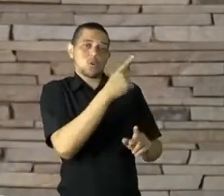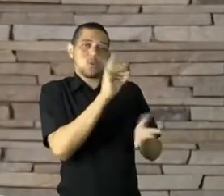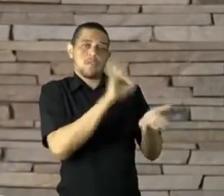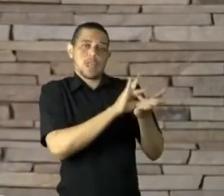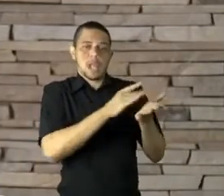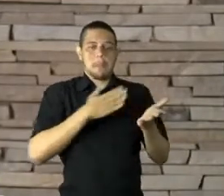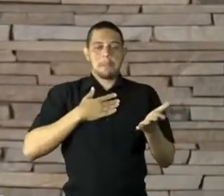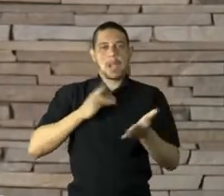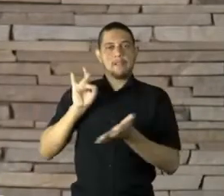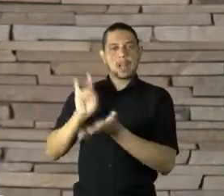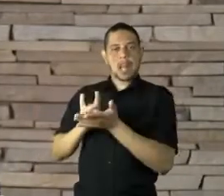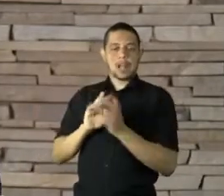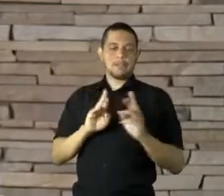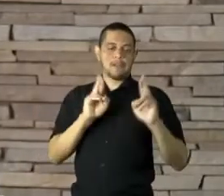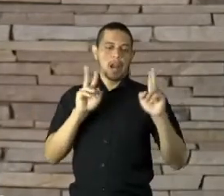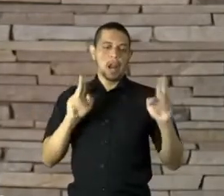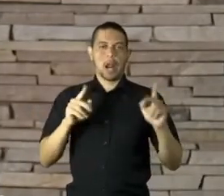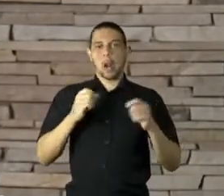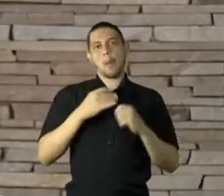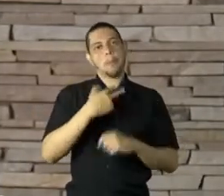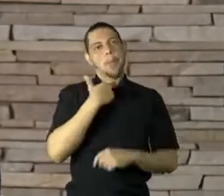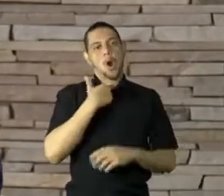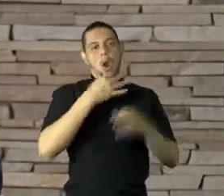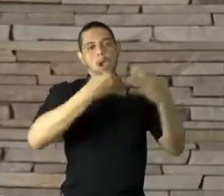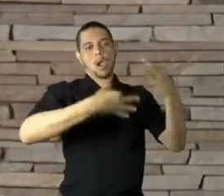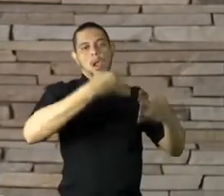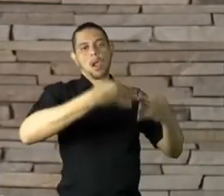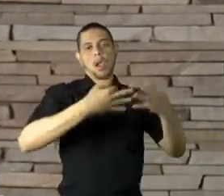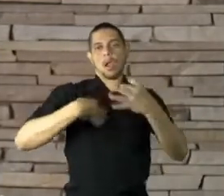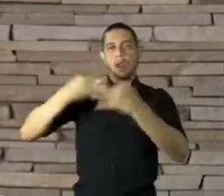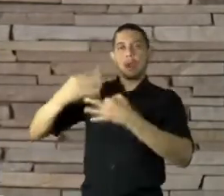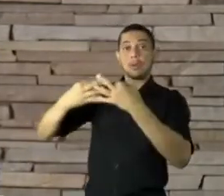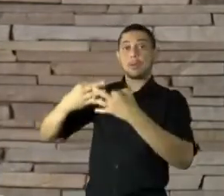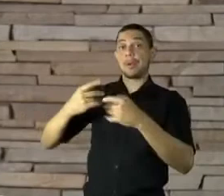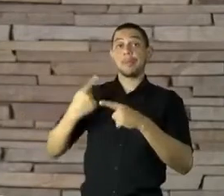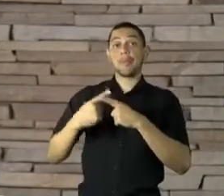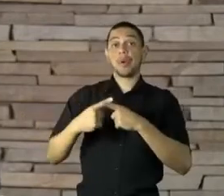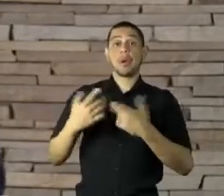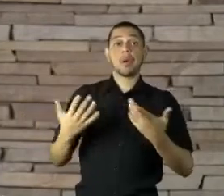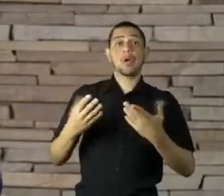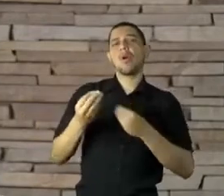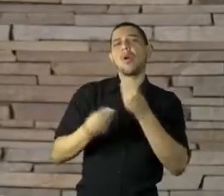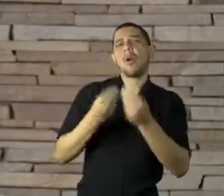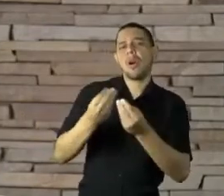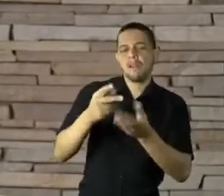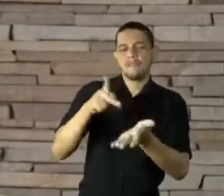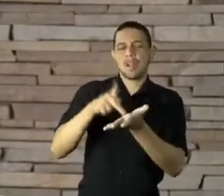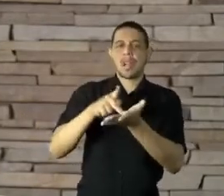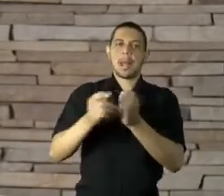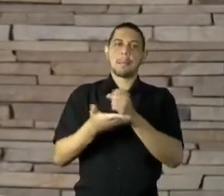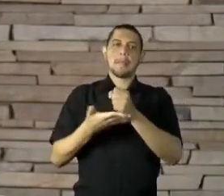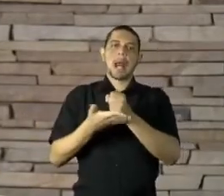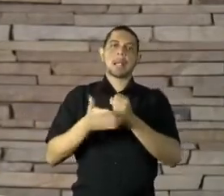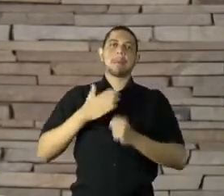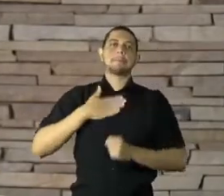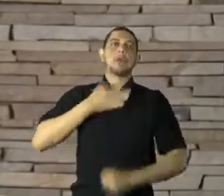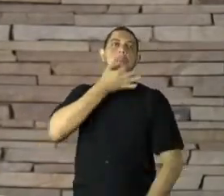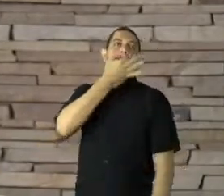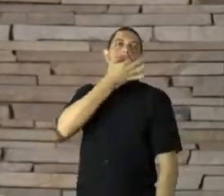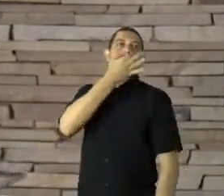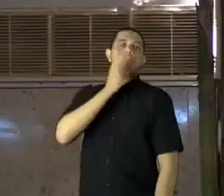é uma verdade baseada em conceitos próprios em opiniões próprias